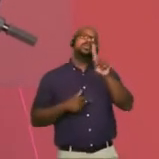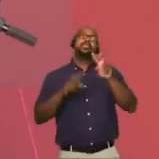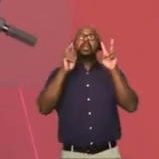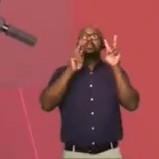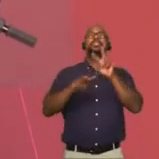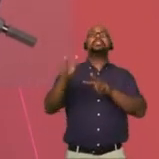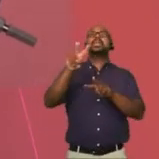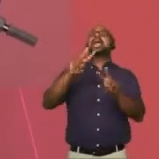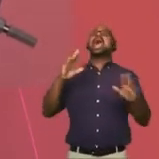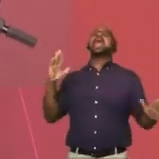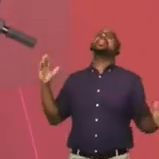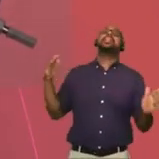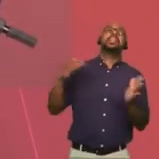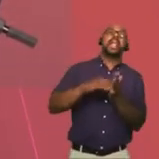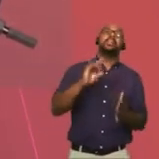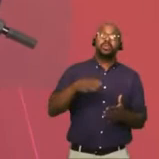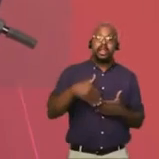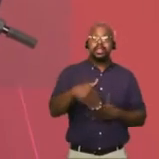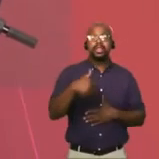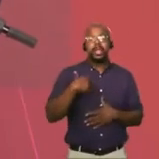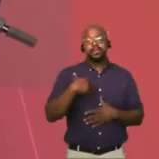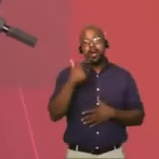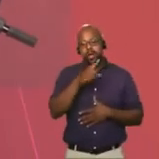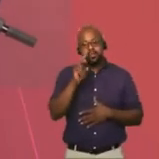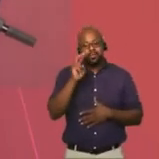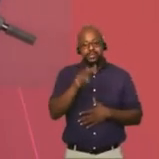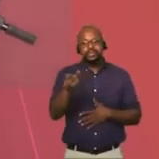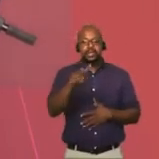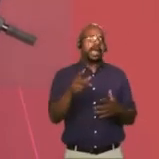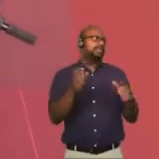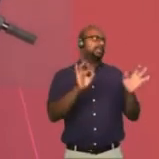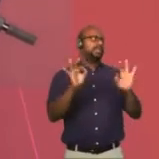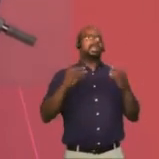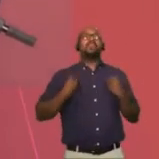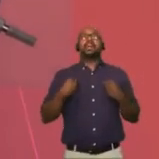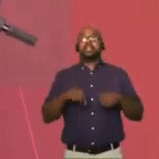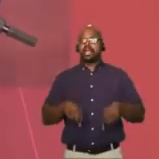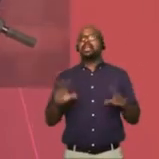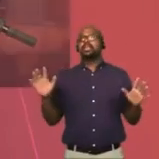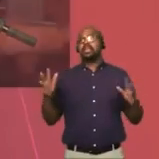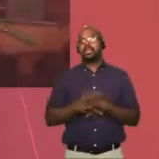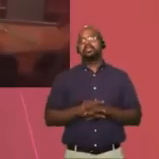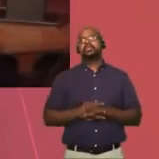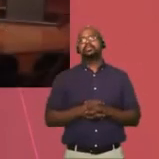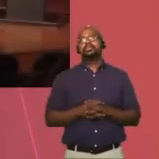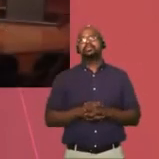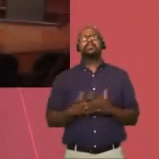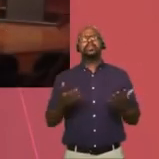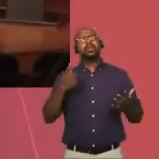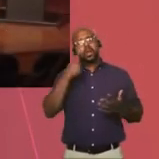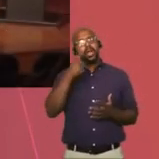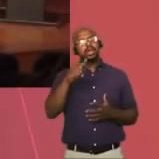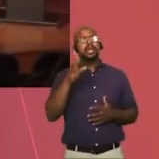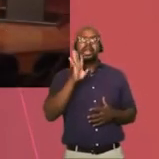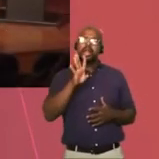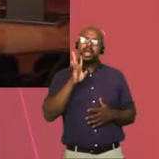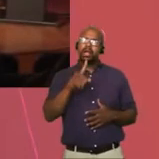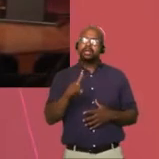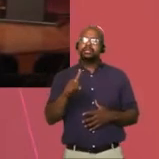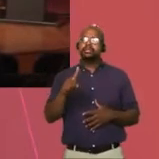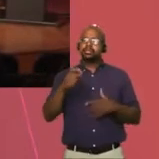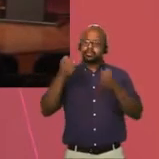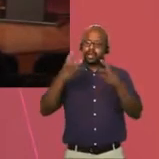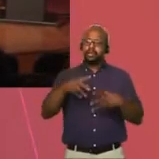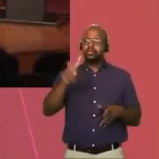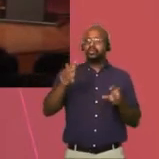consigo enxergar nela teste.na consigo chegar até onde Olha que ninguém vai estar aqui né E olha que legal inclusive falando